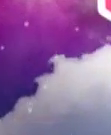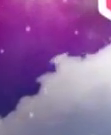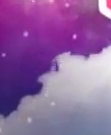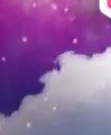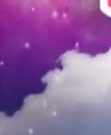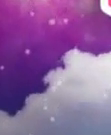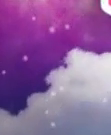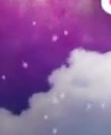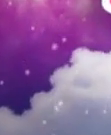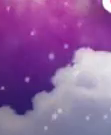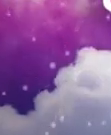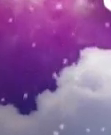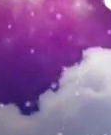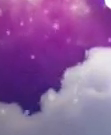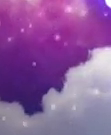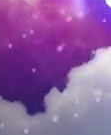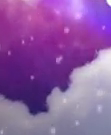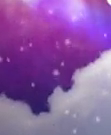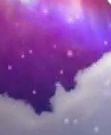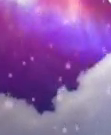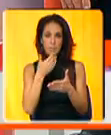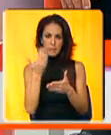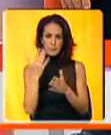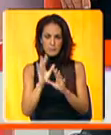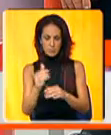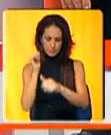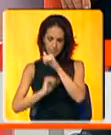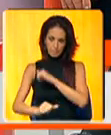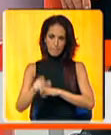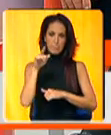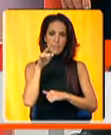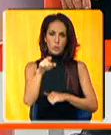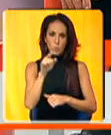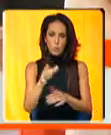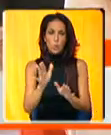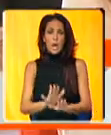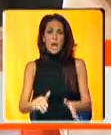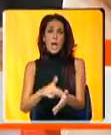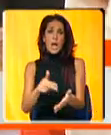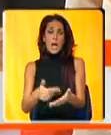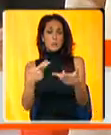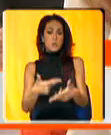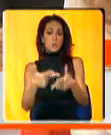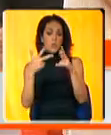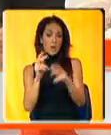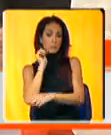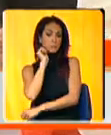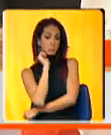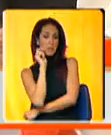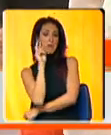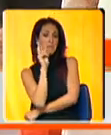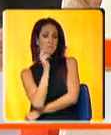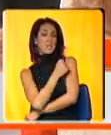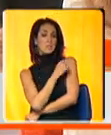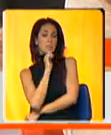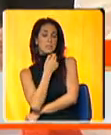Bem-vindo à casa dos segredos. O Diogo, quietinho e sossegado, sentado no seu sofá, a ver a Casa